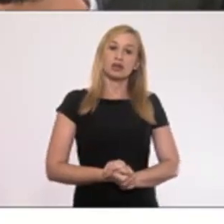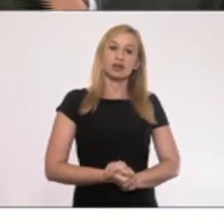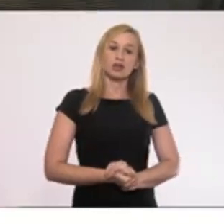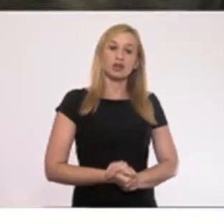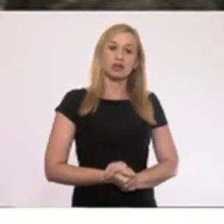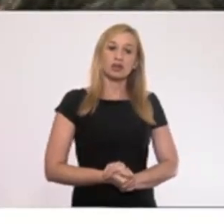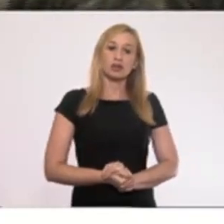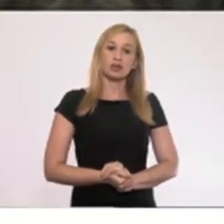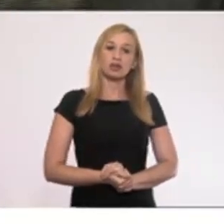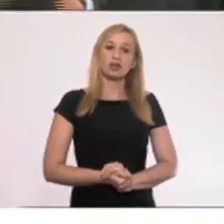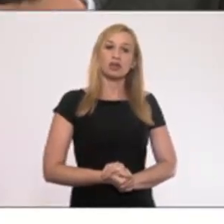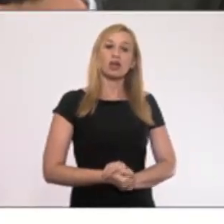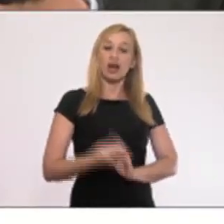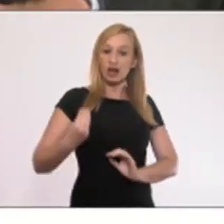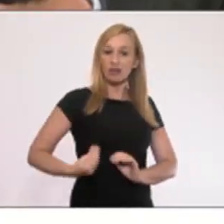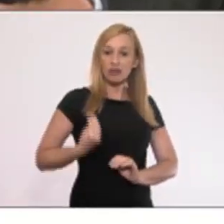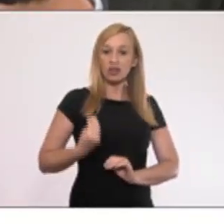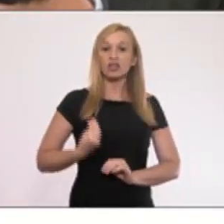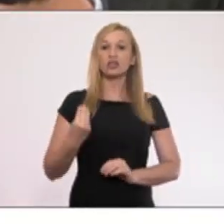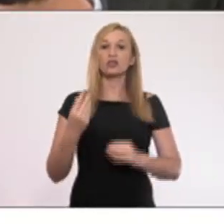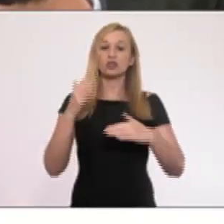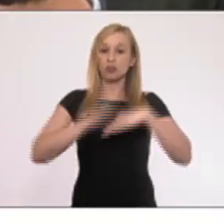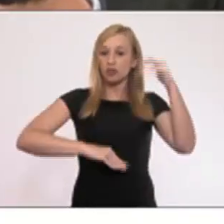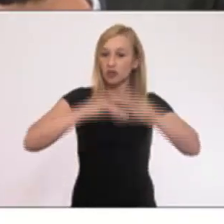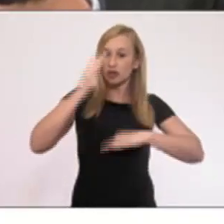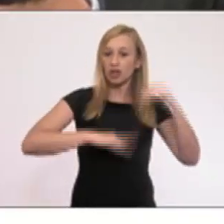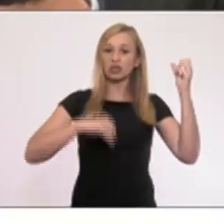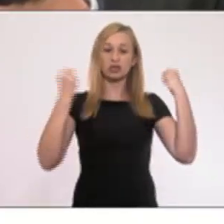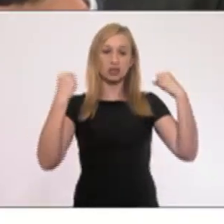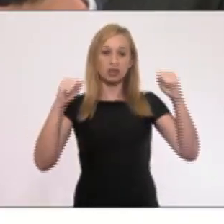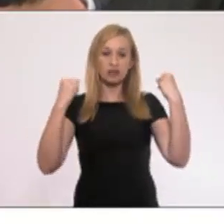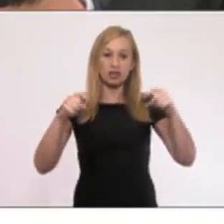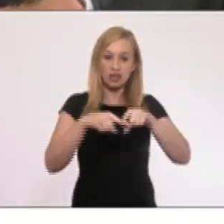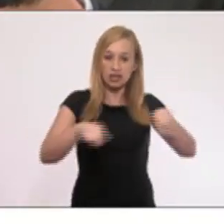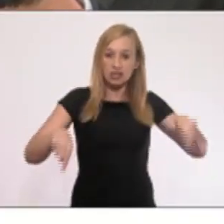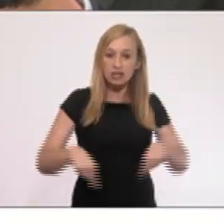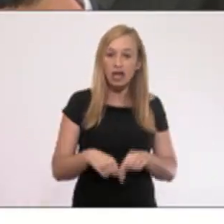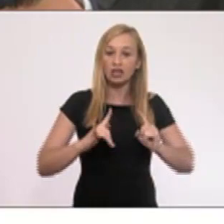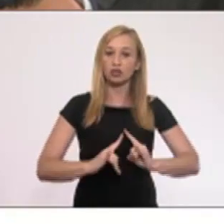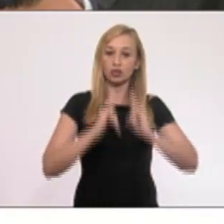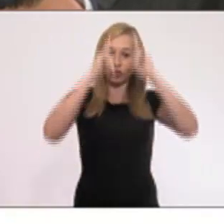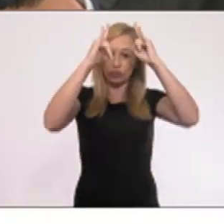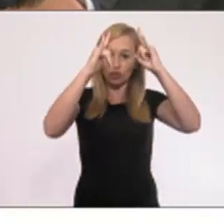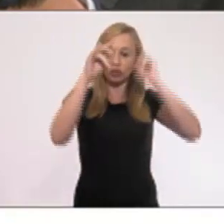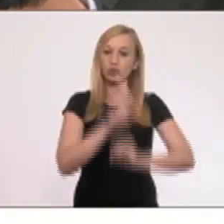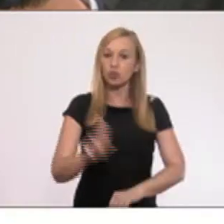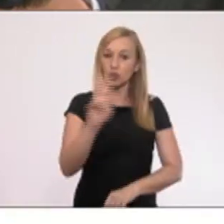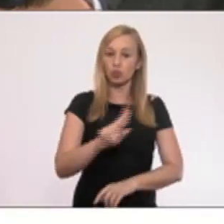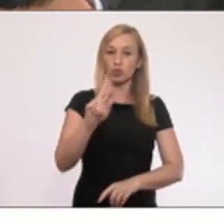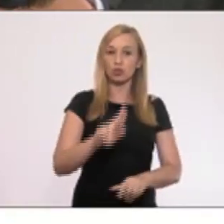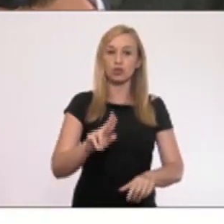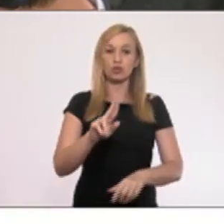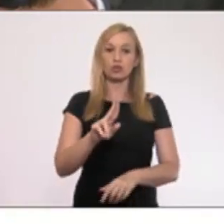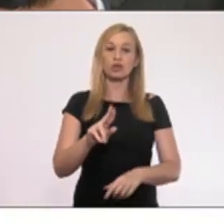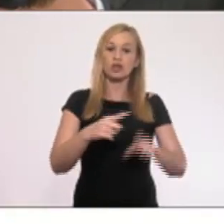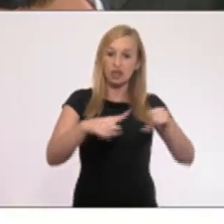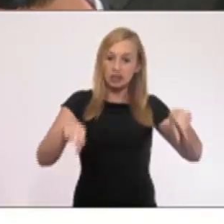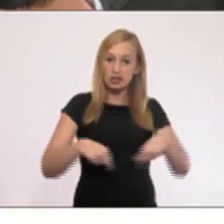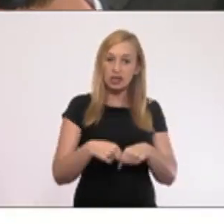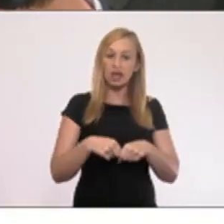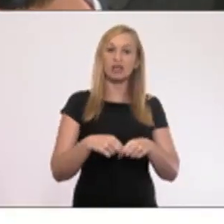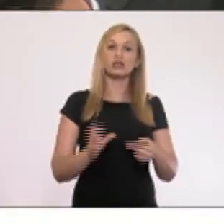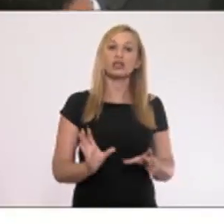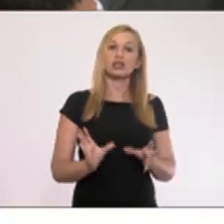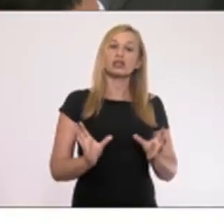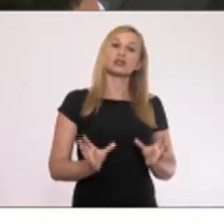sobre a presença de profissional de educação física nas salas de treinamento dos condomínios edilícios e sobre o uso dessas salas nas condições